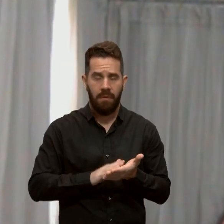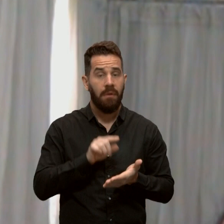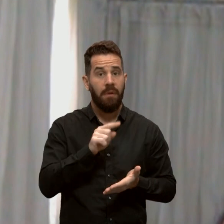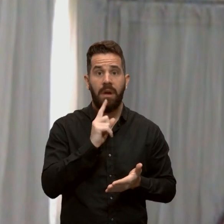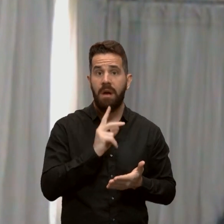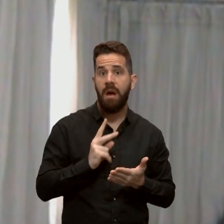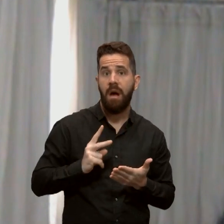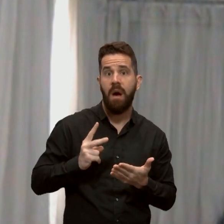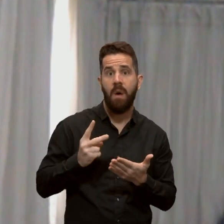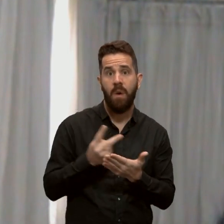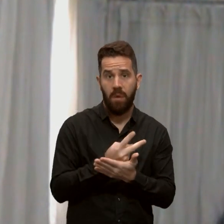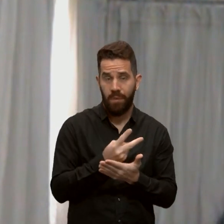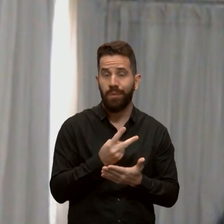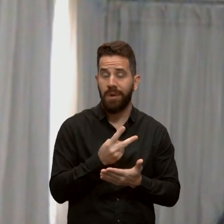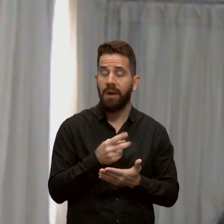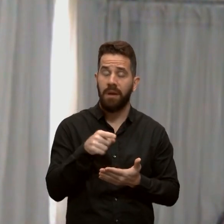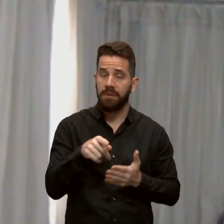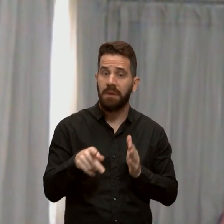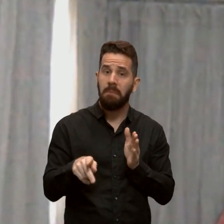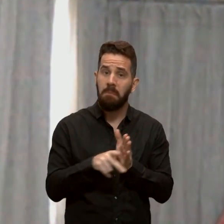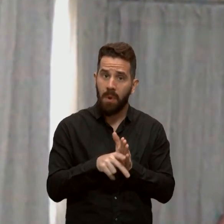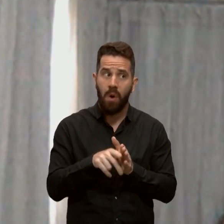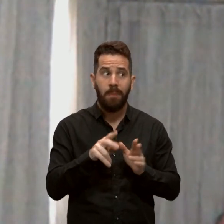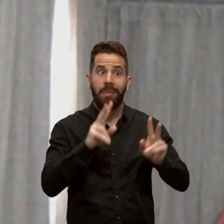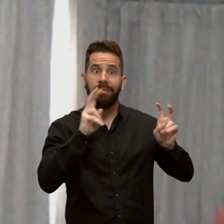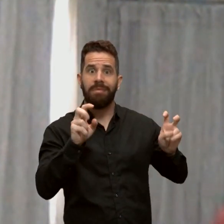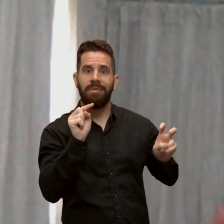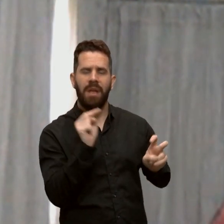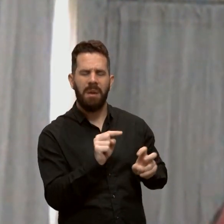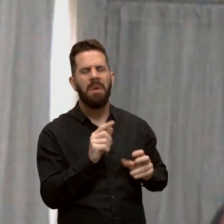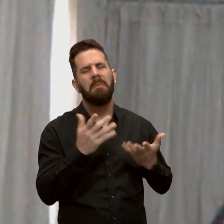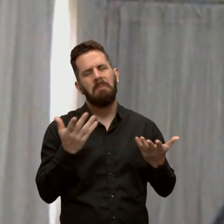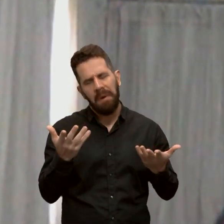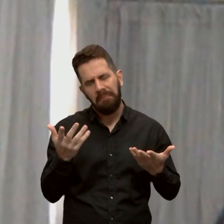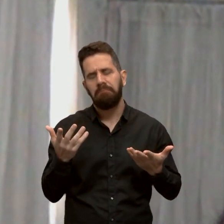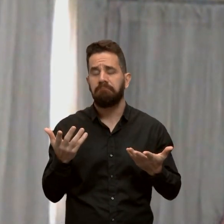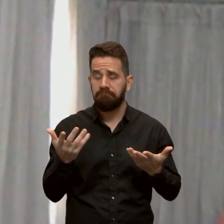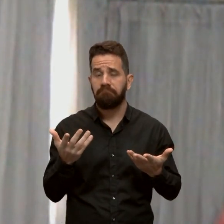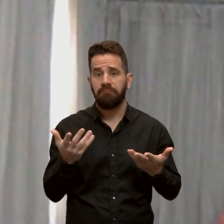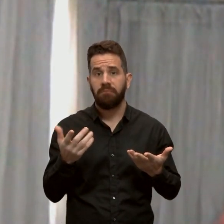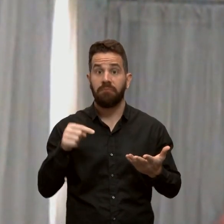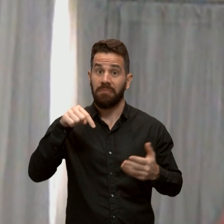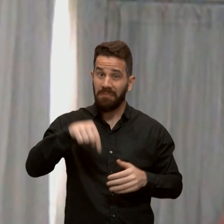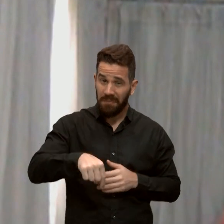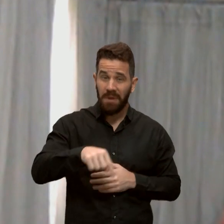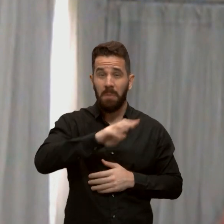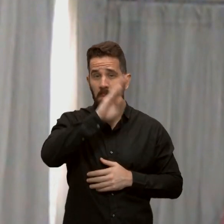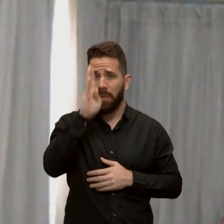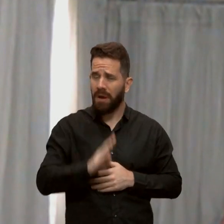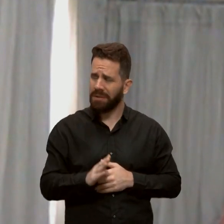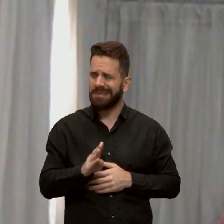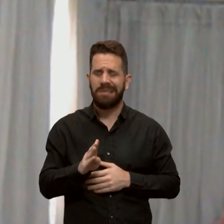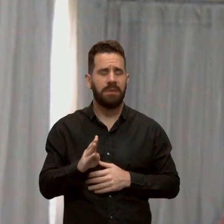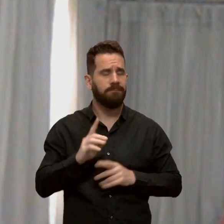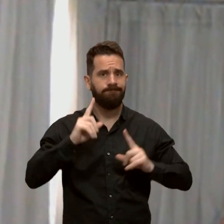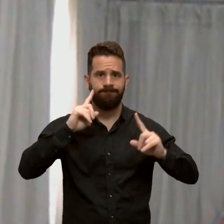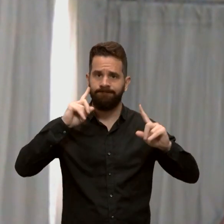demandas em torno dessas questões, né? Enfim, a nossa situação no Brasil está muito